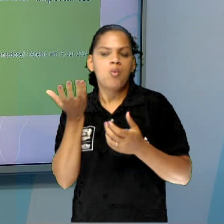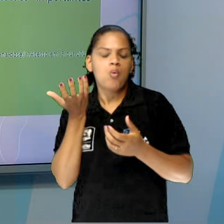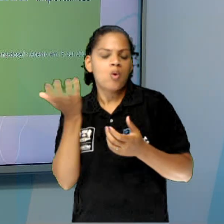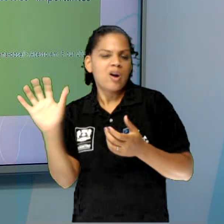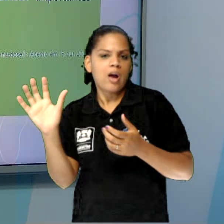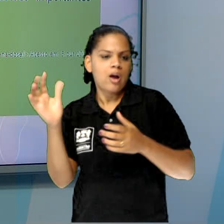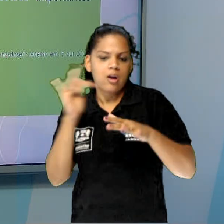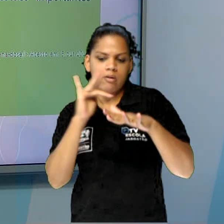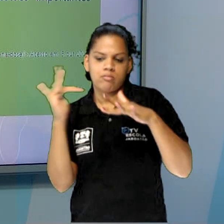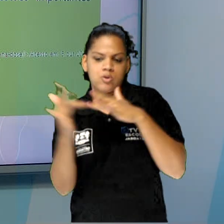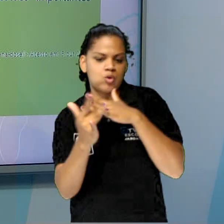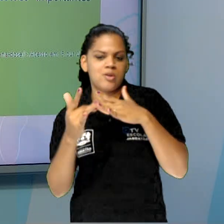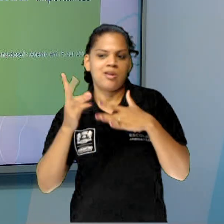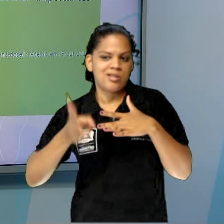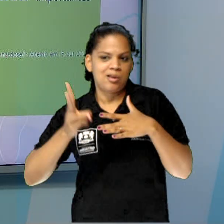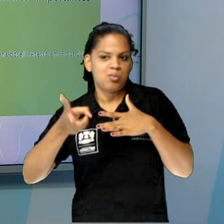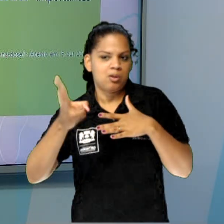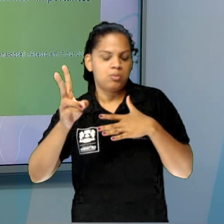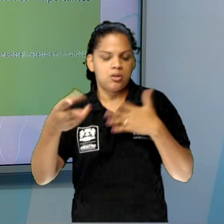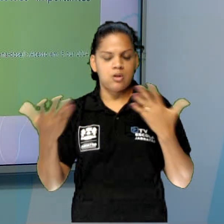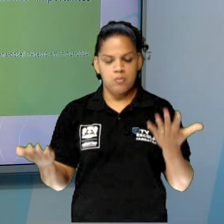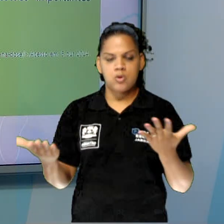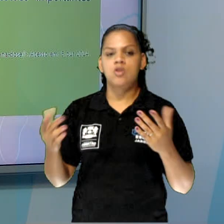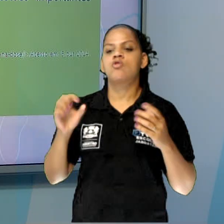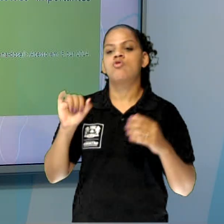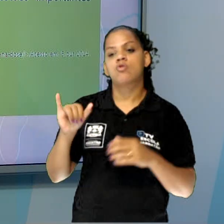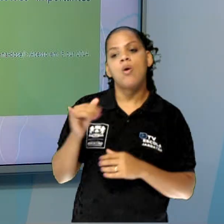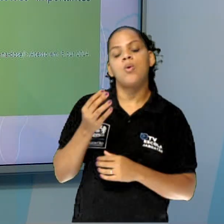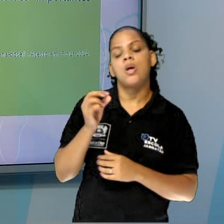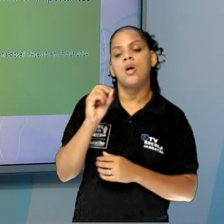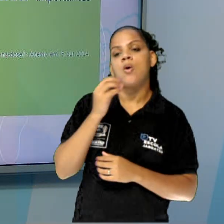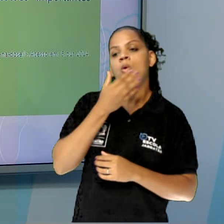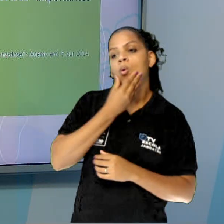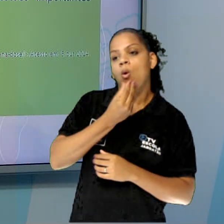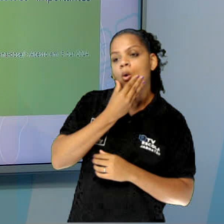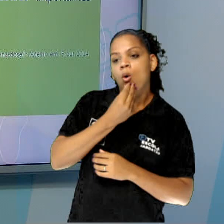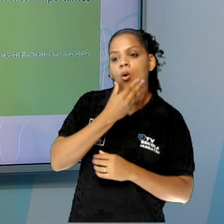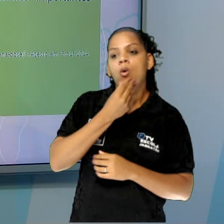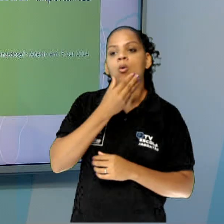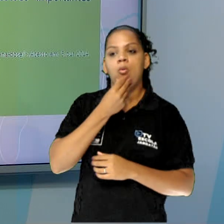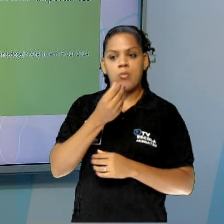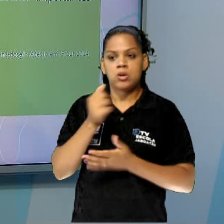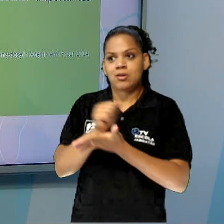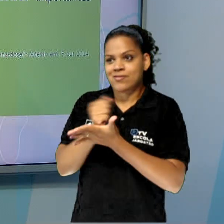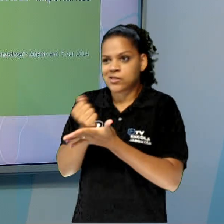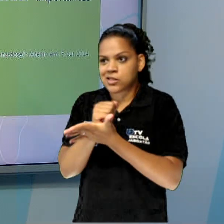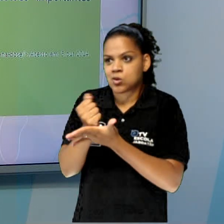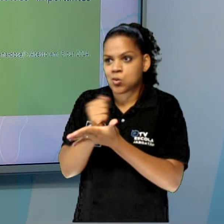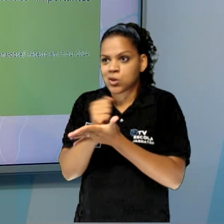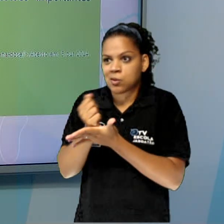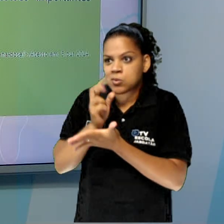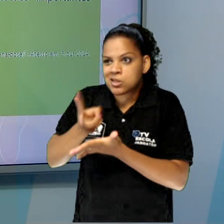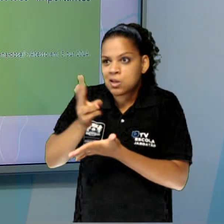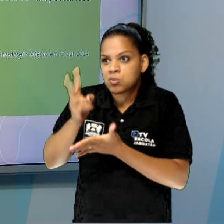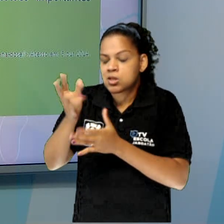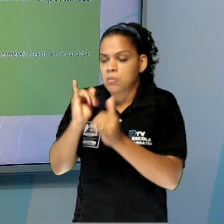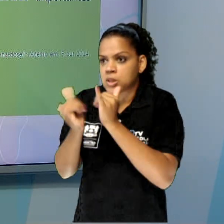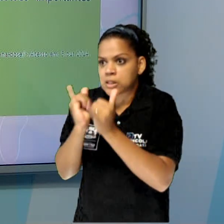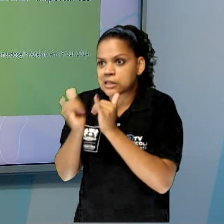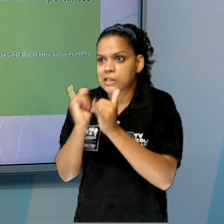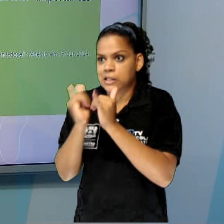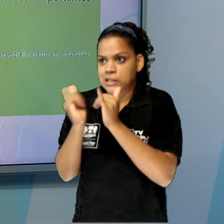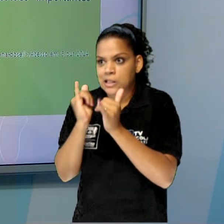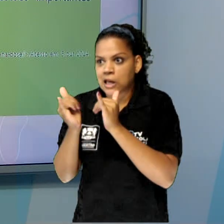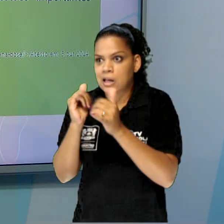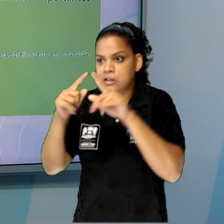Já os garotos que passam mais tempo em redes sociais e games, principalmente quando têm ampla liberdade de acesso em suas casas e